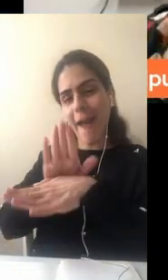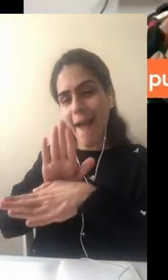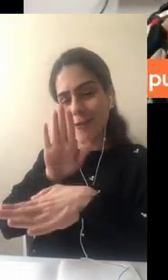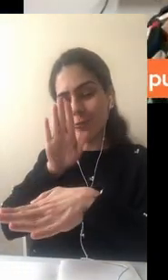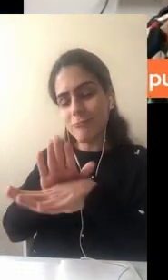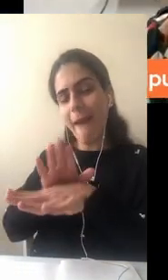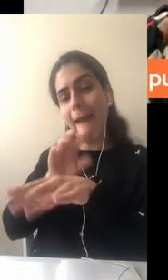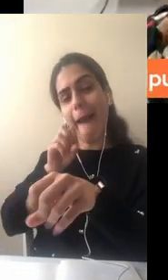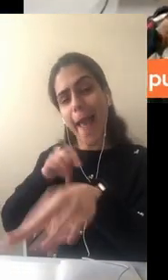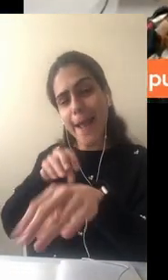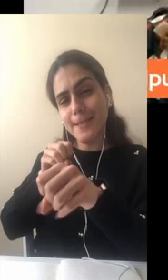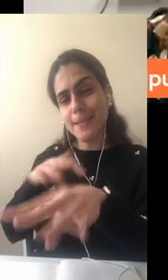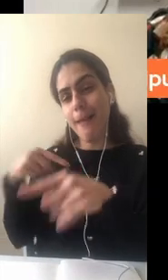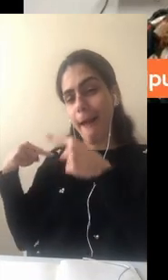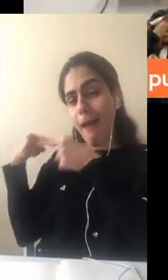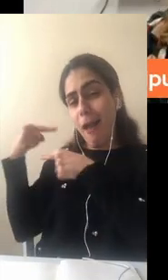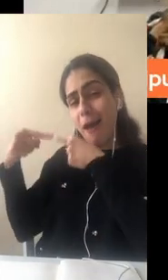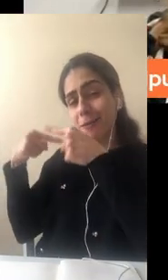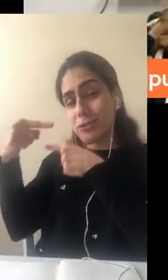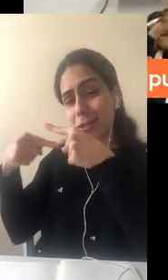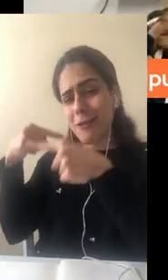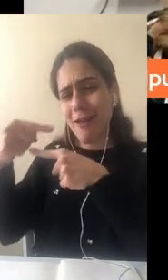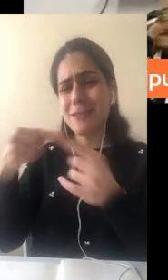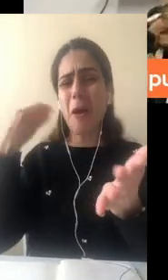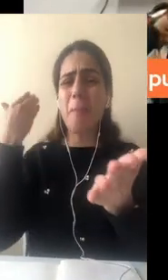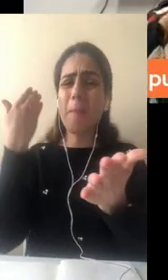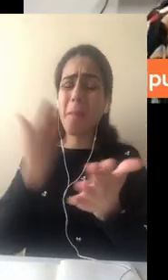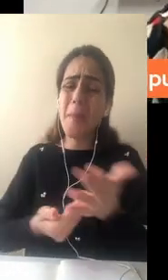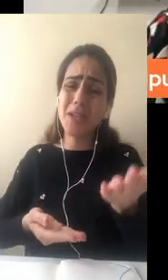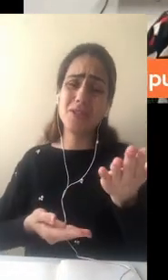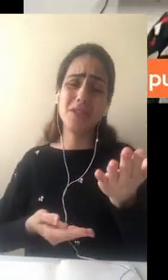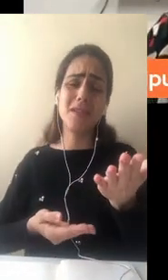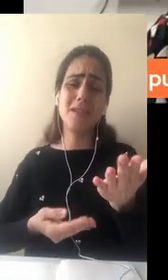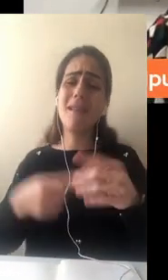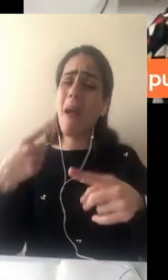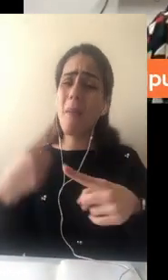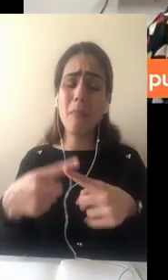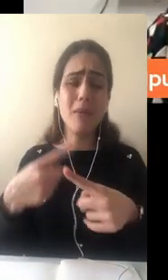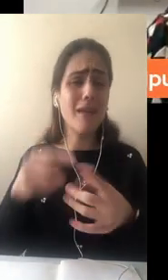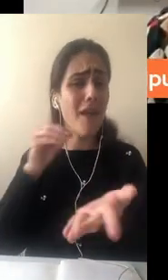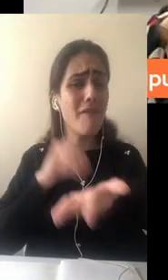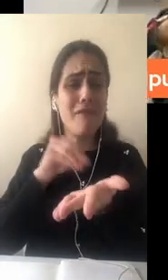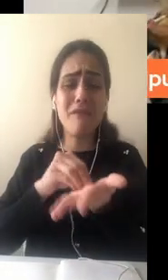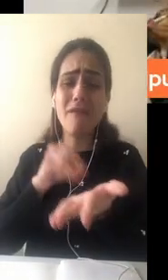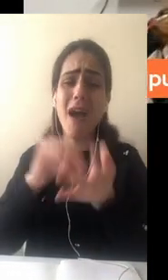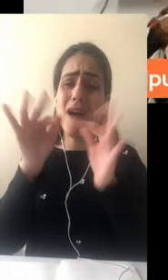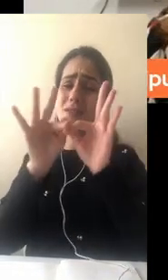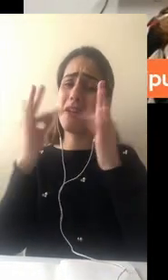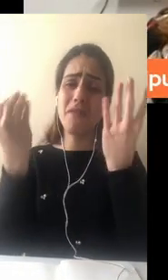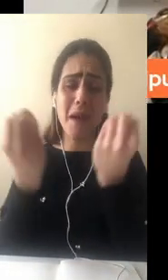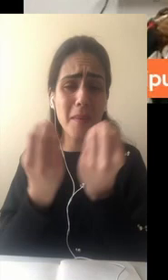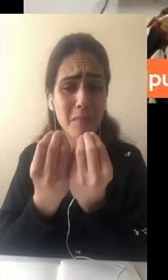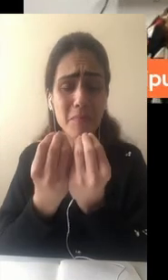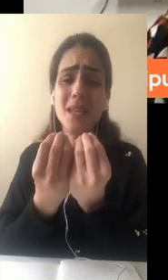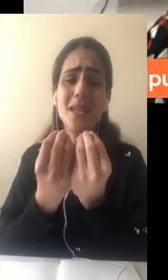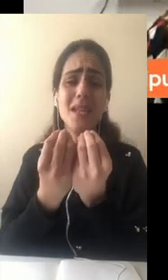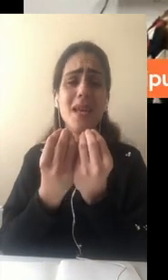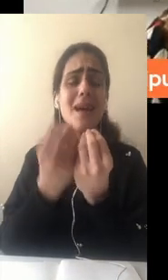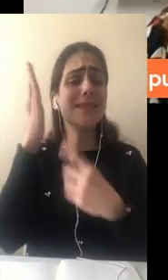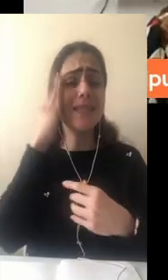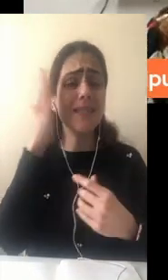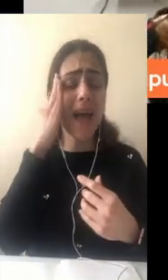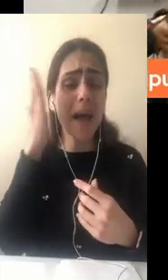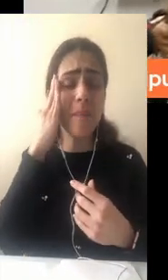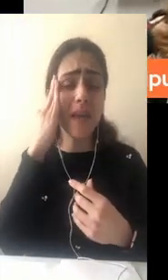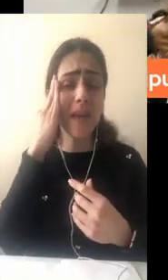geração, ela está perdida porque está faltando esse valor de que a família precisa saber,